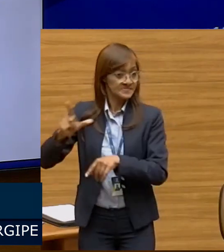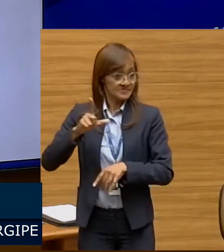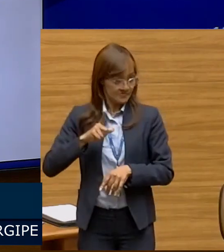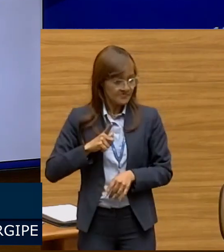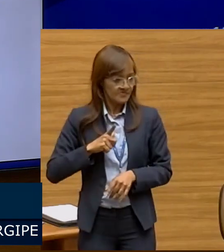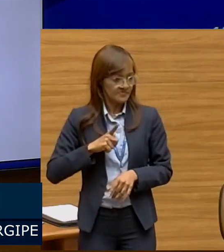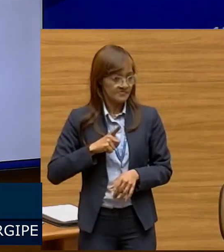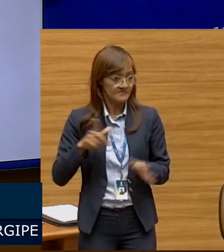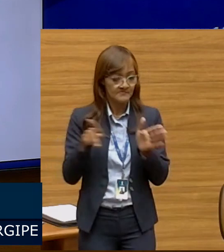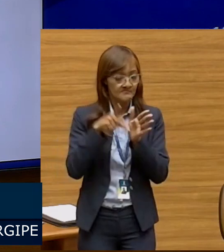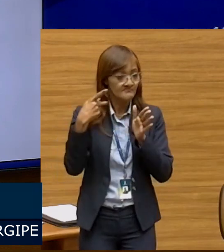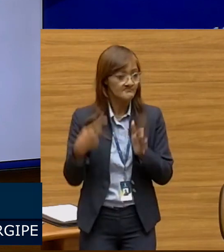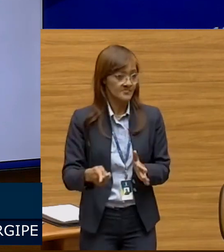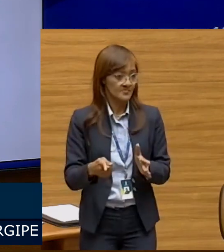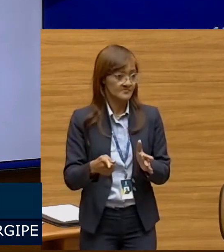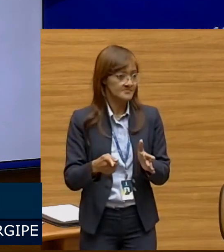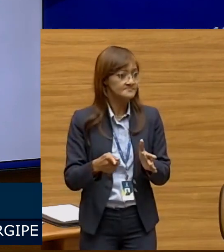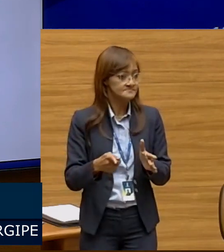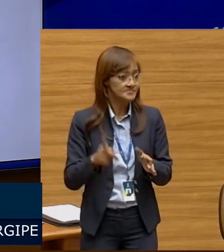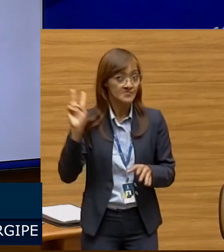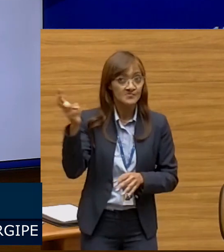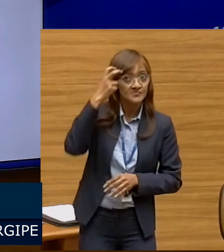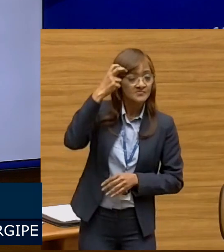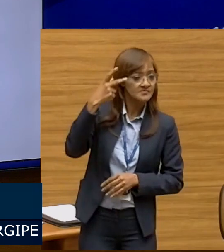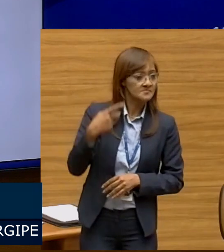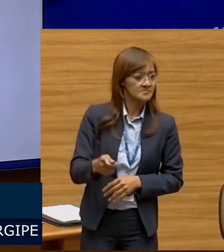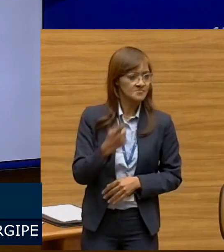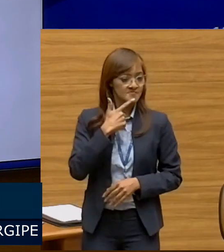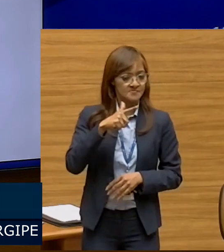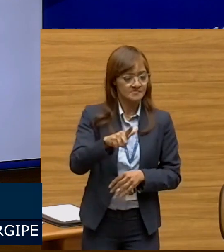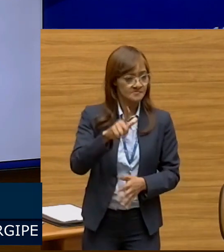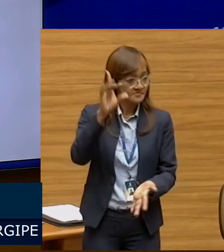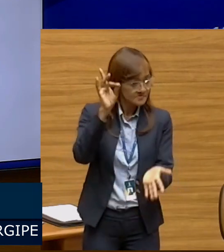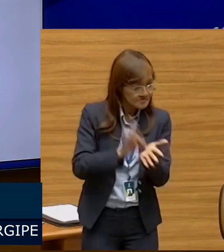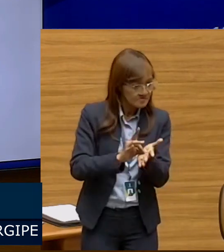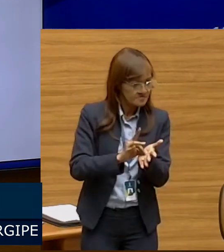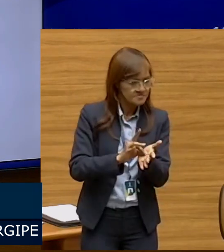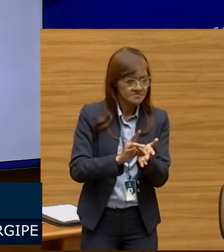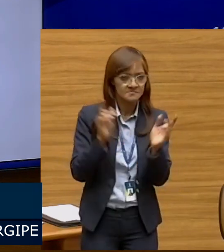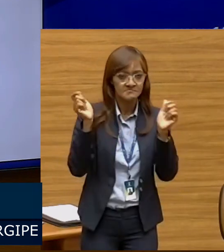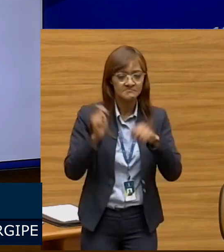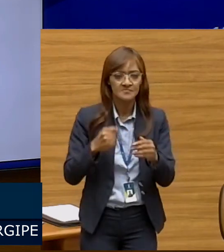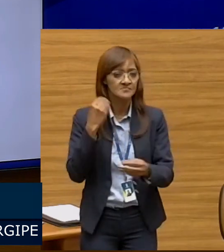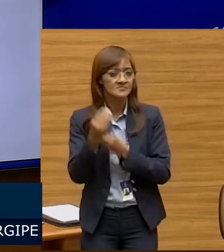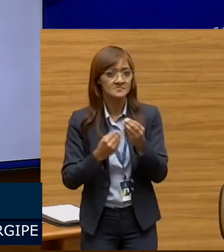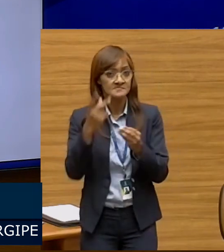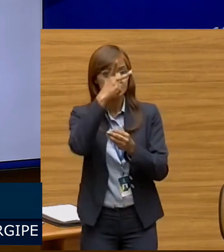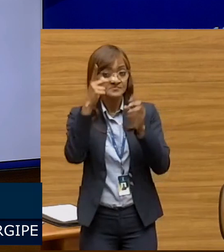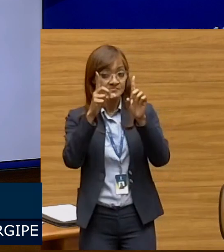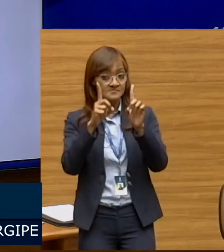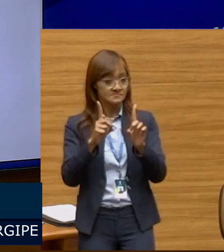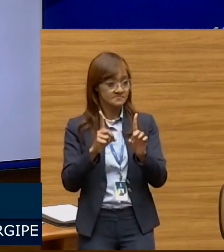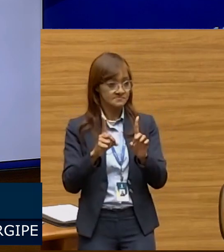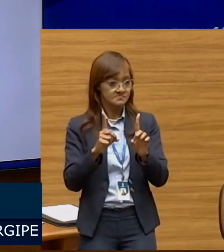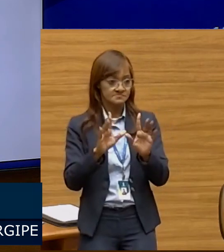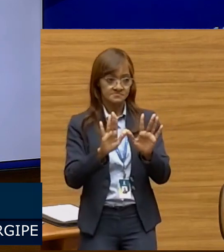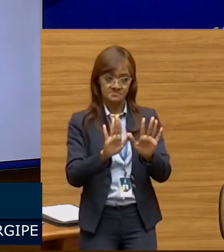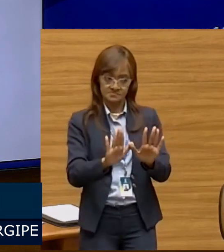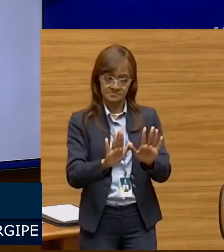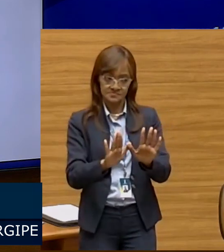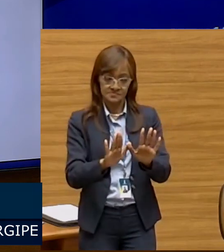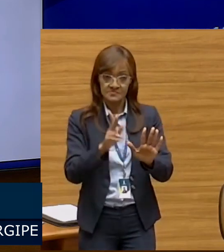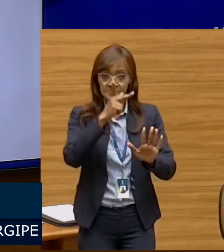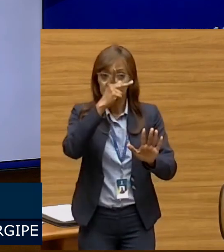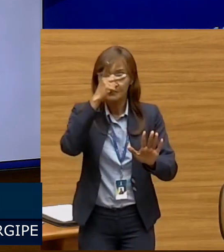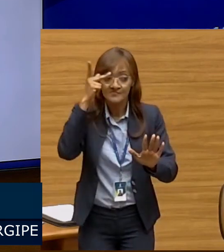cultura. Então, ele se difere dos marcadores sociais por, para além de ser uma pessoa com deficiência, ele ser uma pessoa que